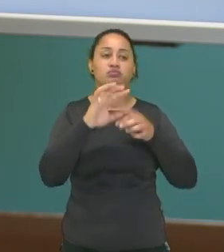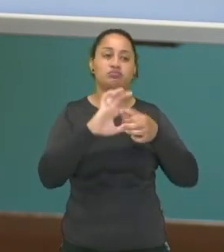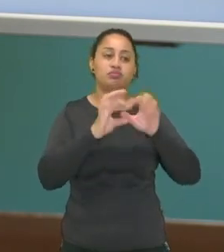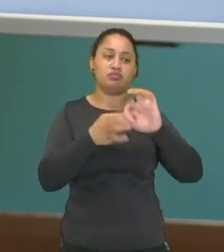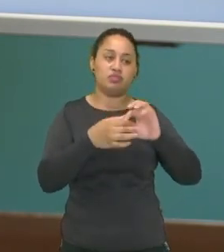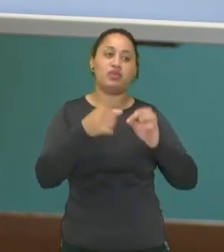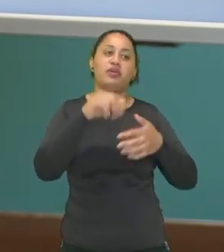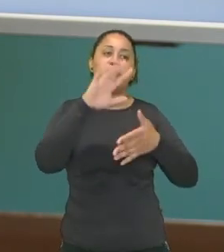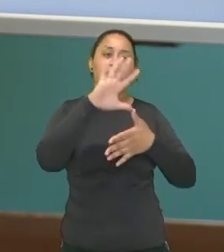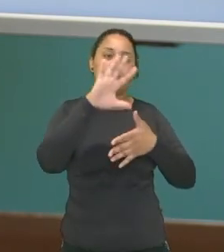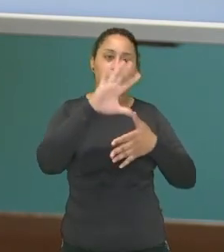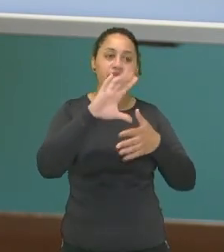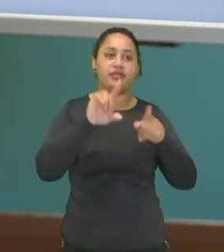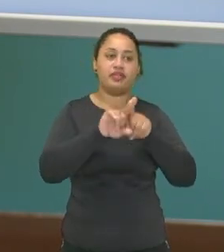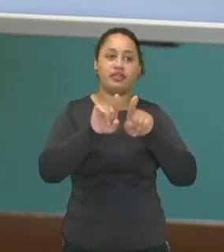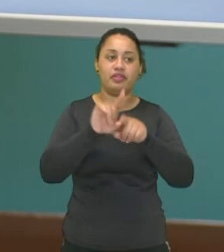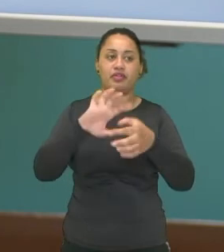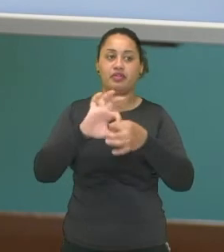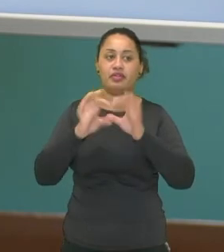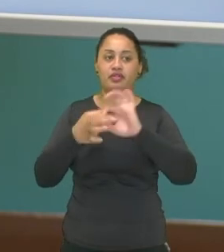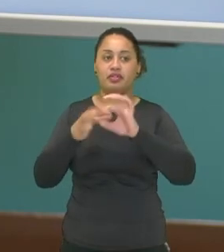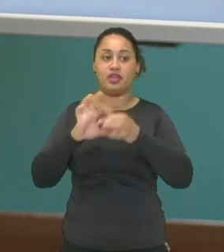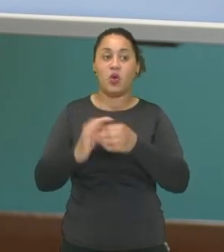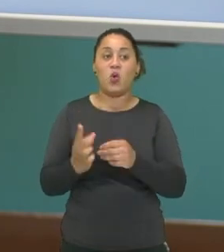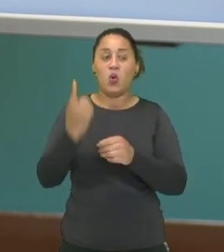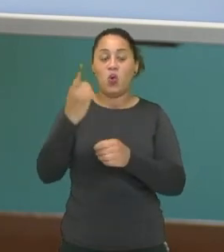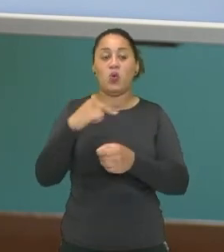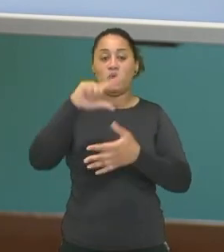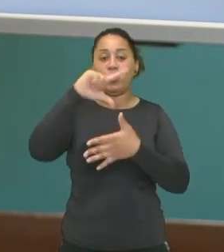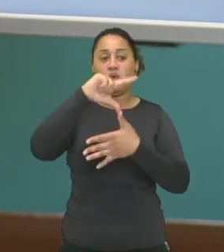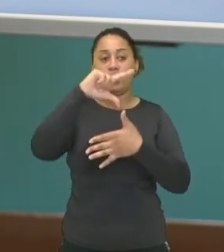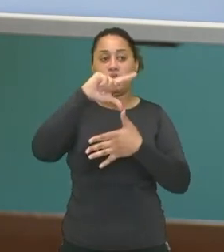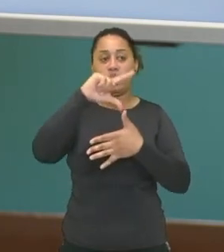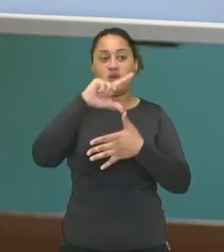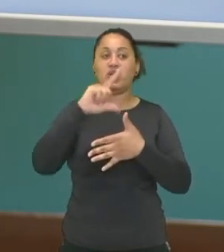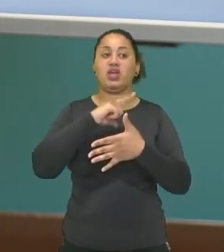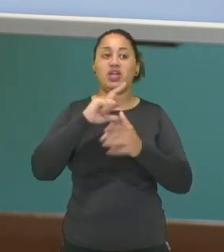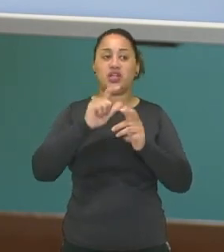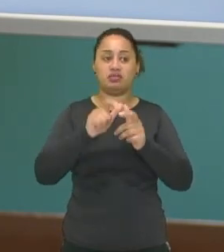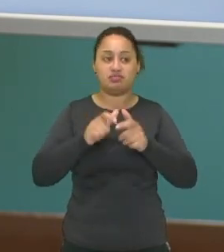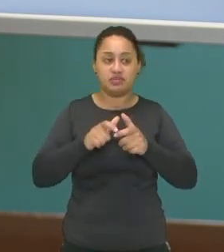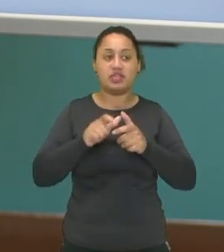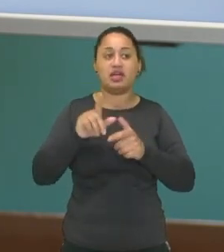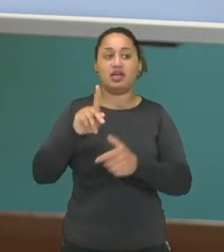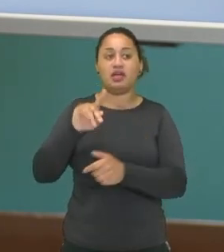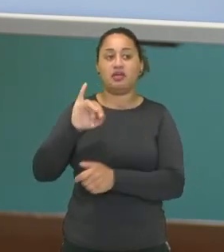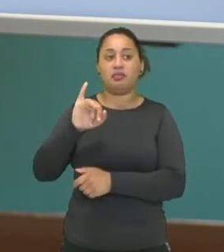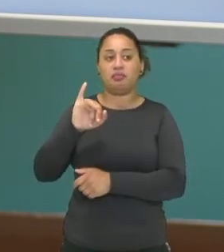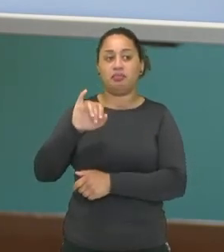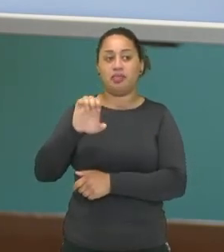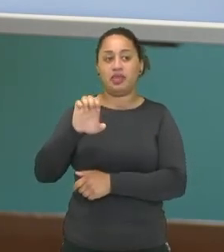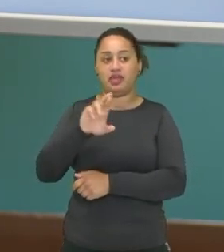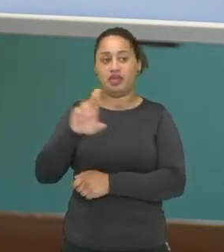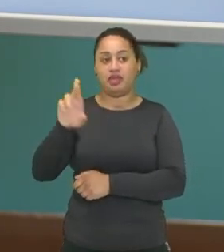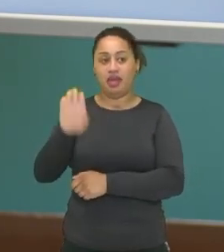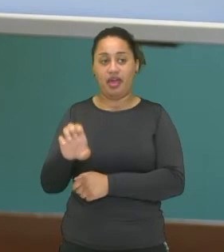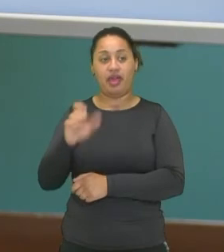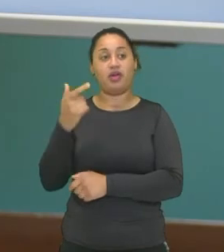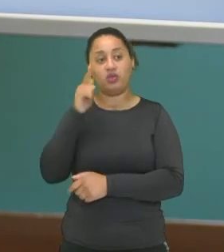Atenas 2004, e o único latino-americano outorgado com a medalha Pierre de Coubertin. a